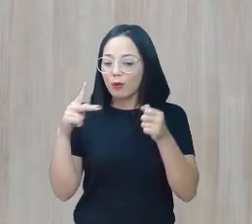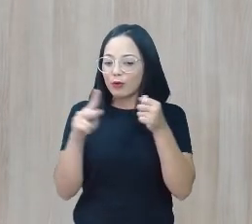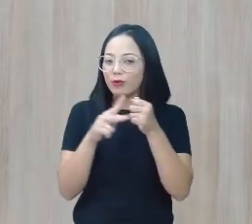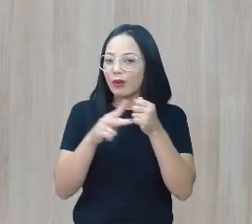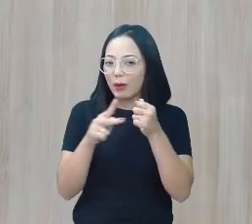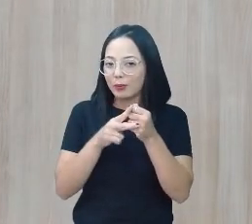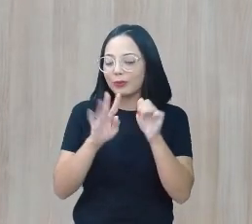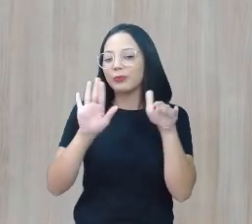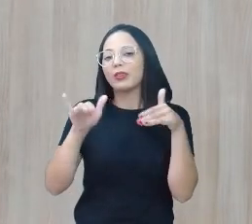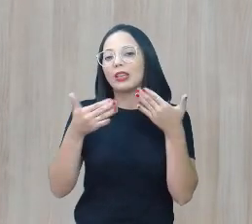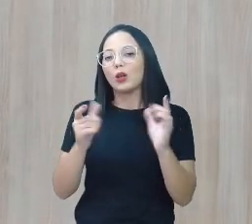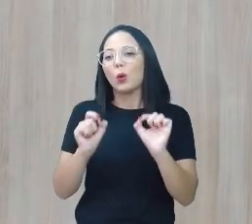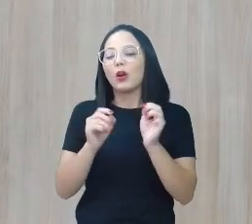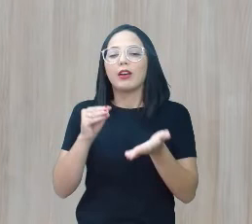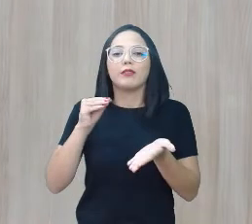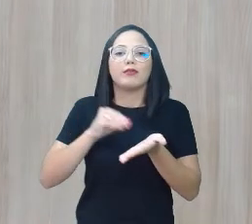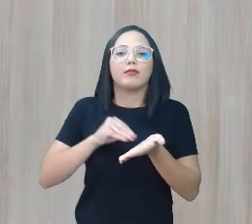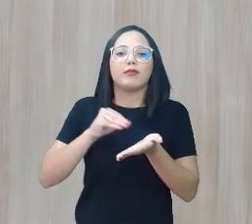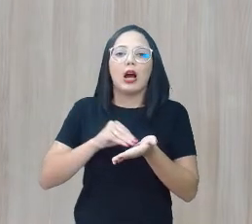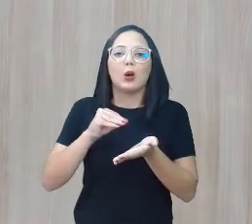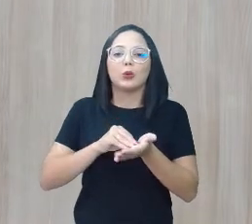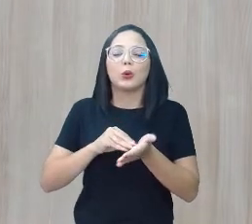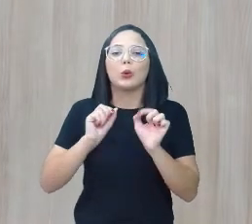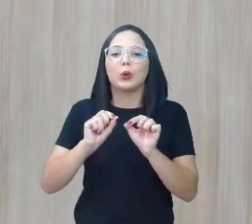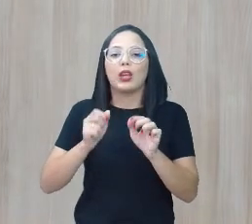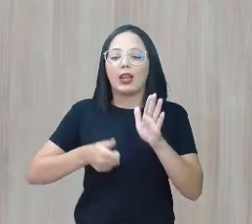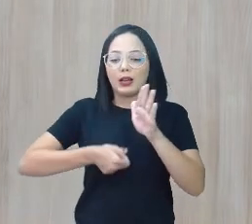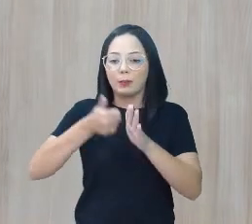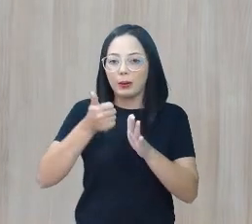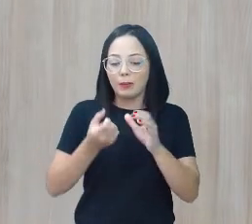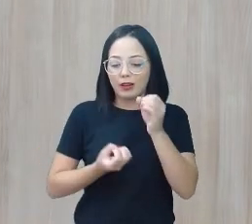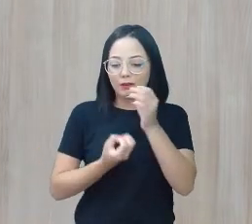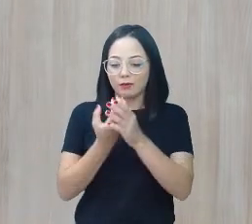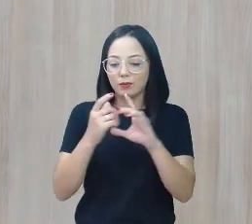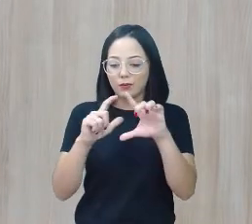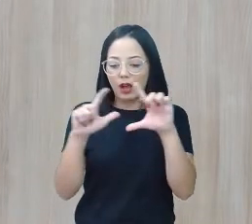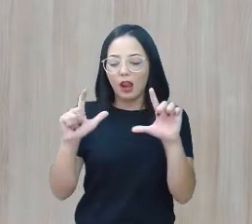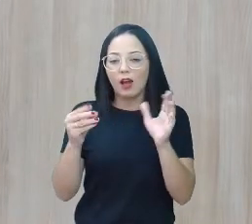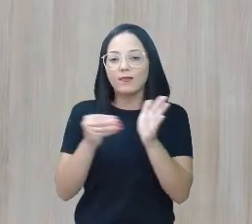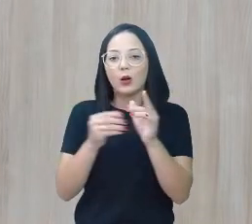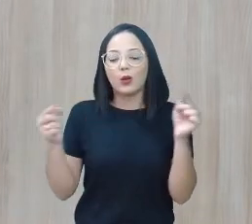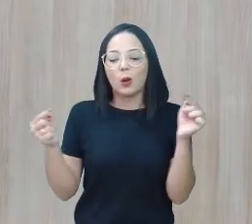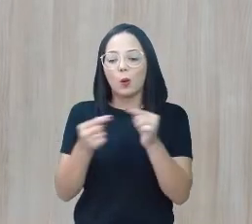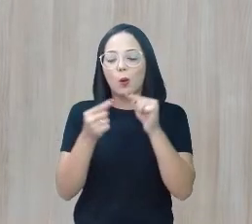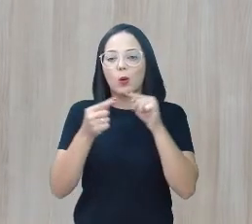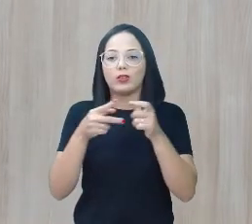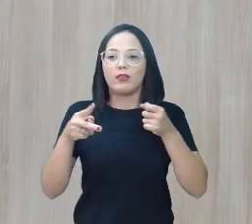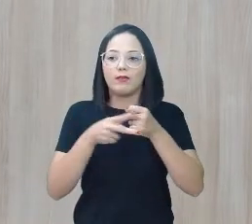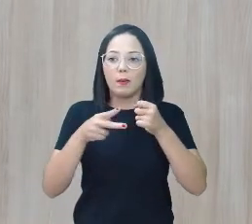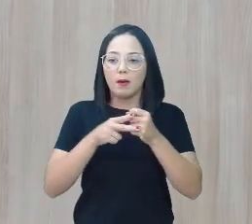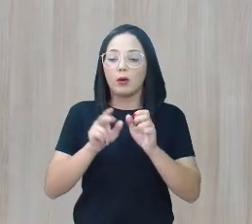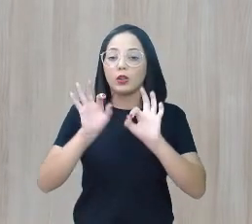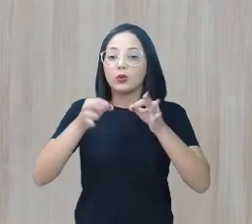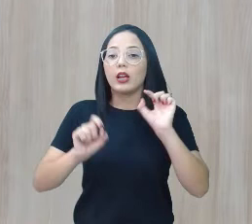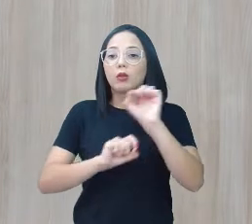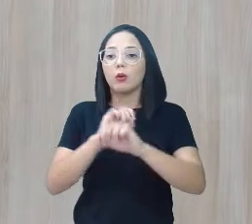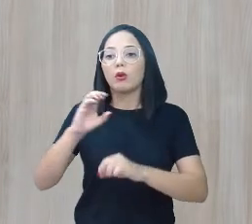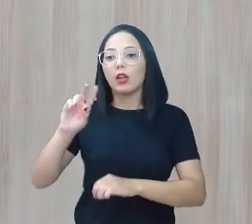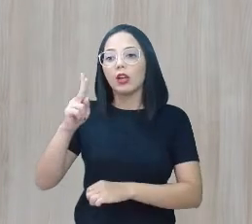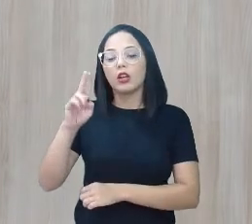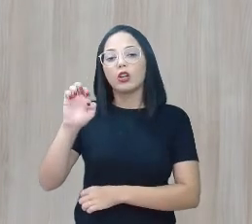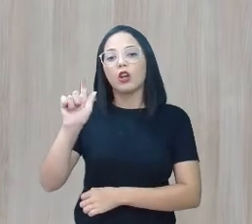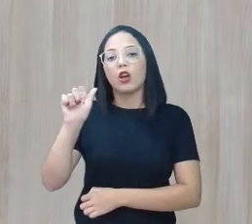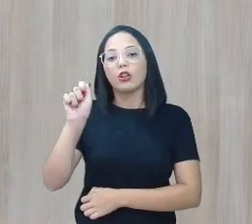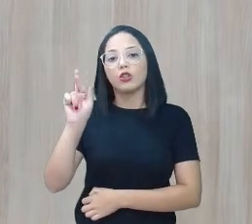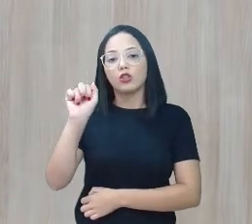né? Então, faltou nessa primeira forma de falar a concordância verbal. Então, o certo é